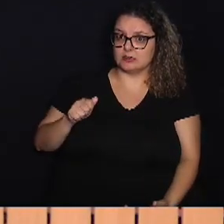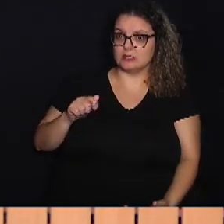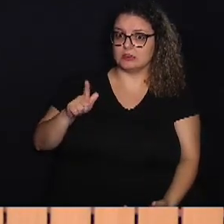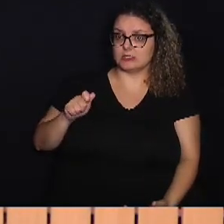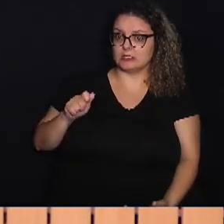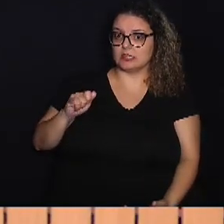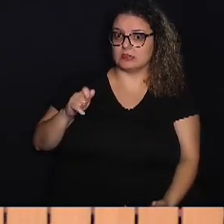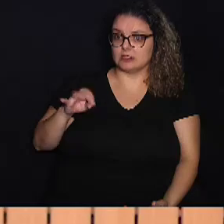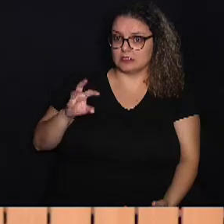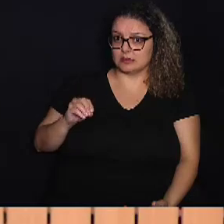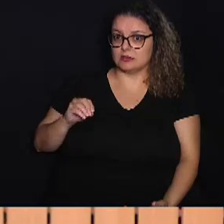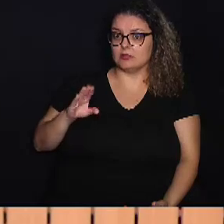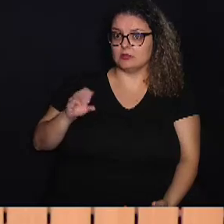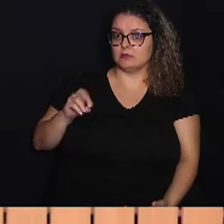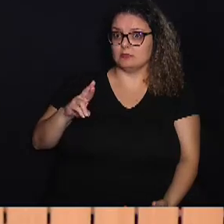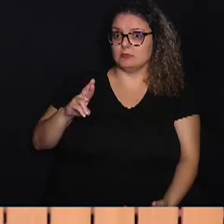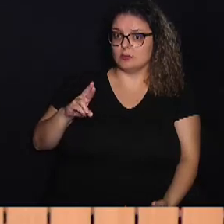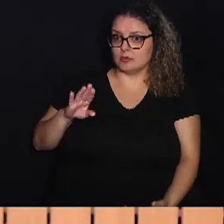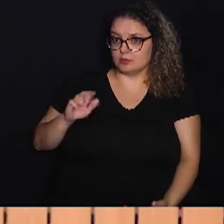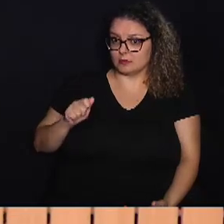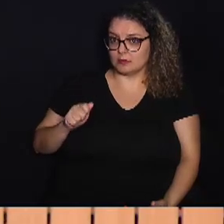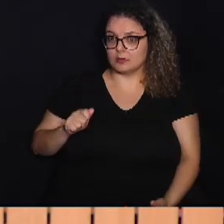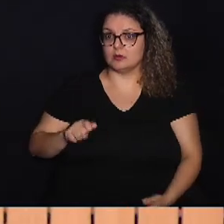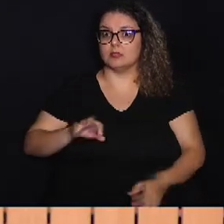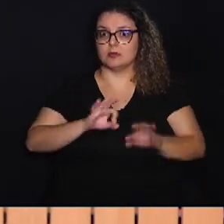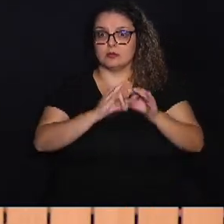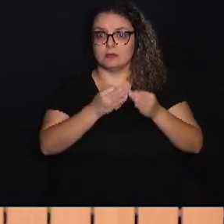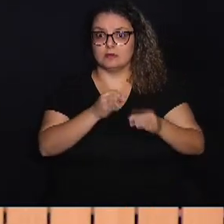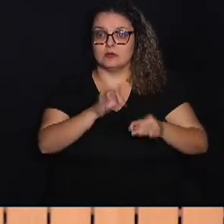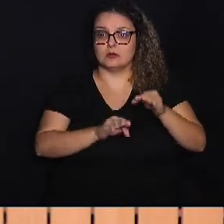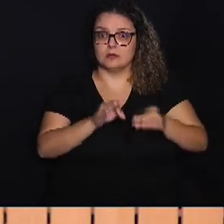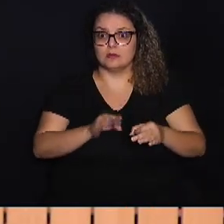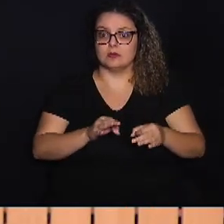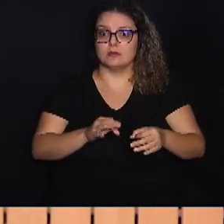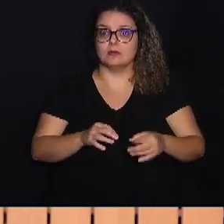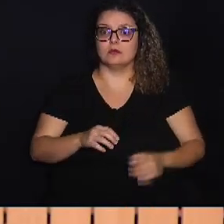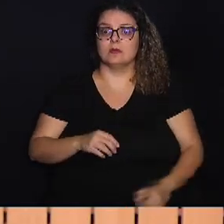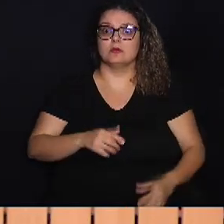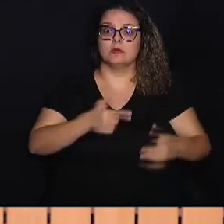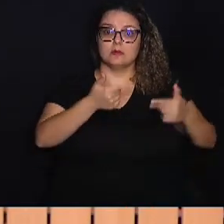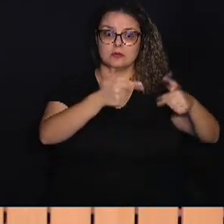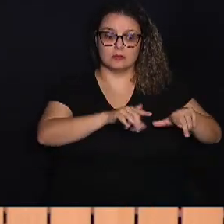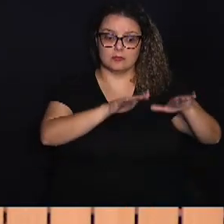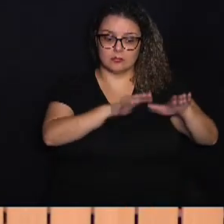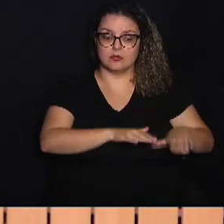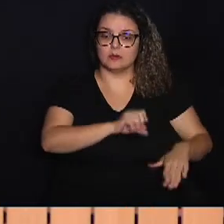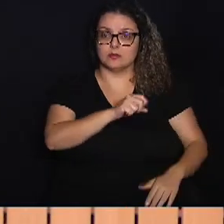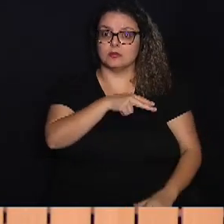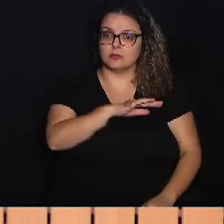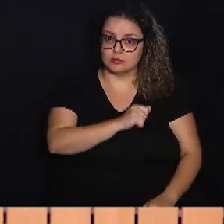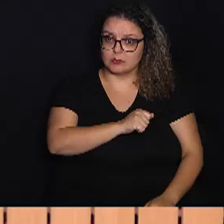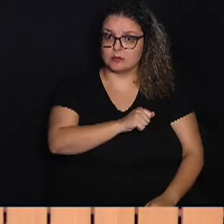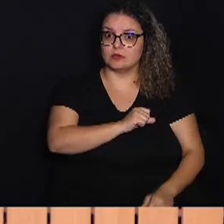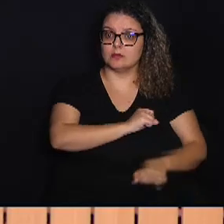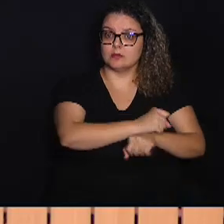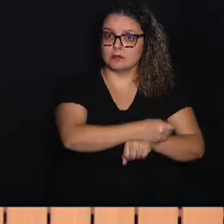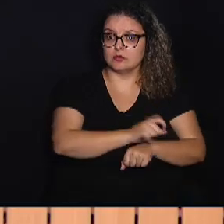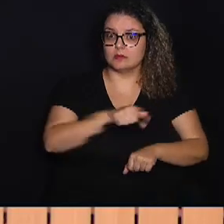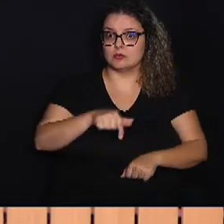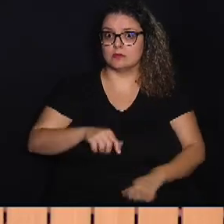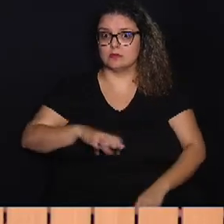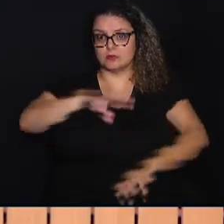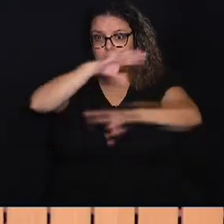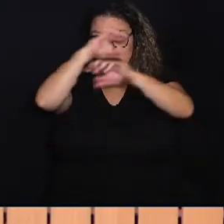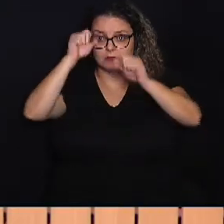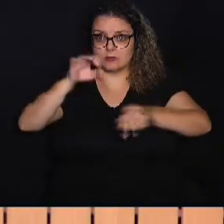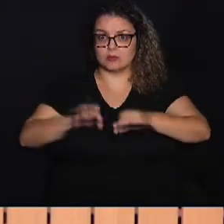são a família de um juiz que Manteve Sônia em situação análoga a escravidão e depois a decisão do tribunal de justiça